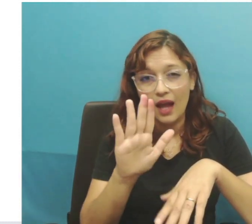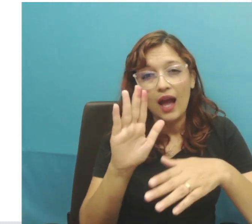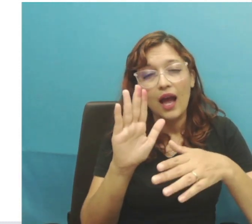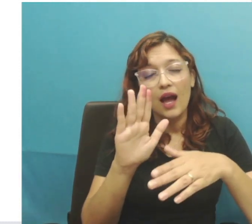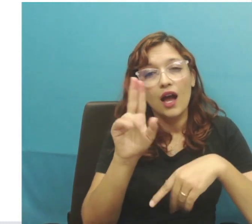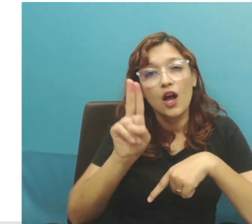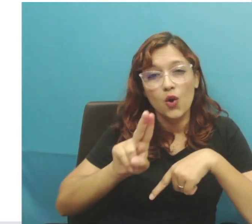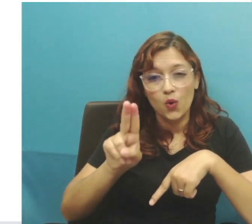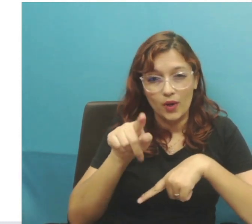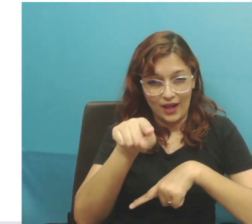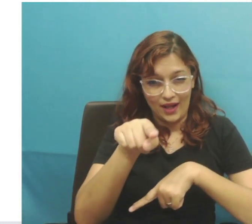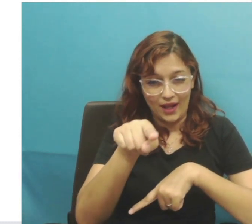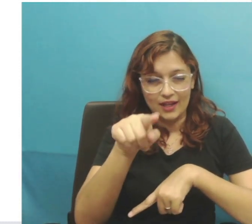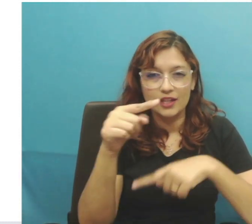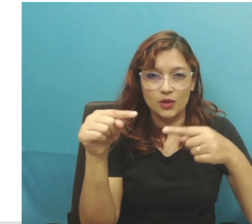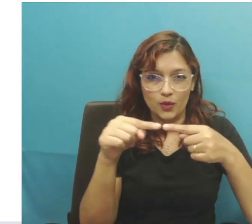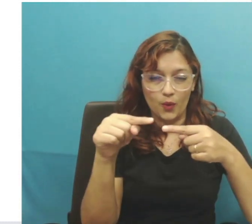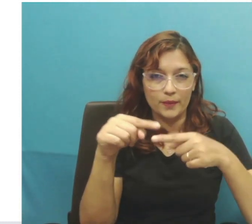Mas viu?